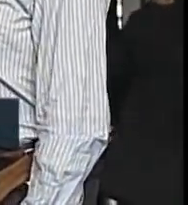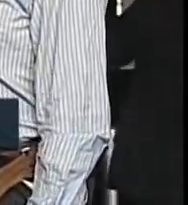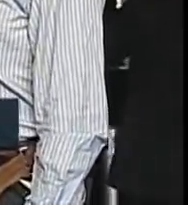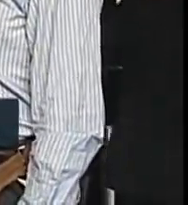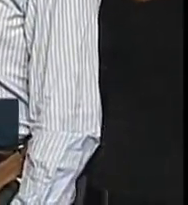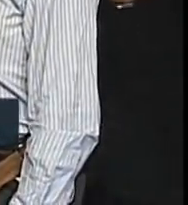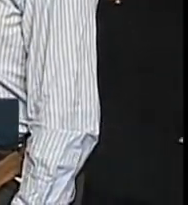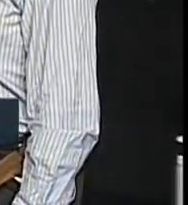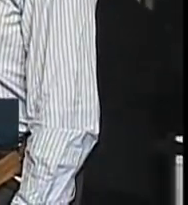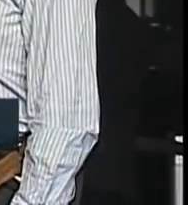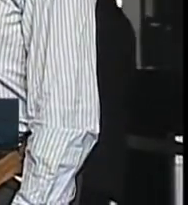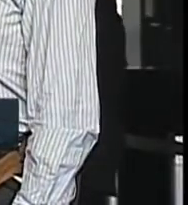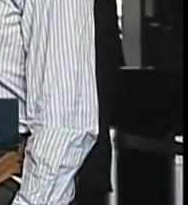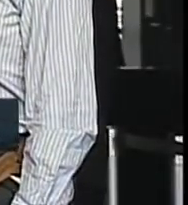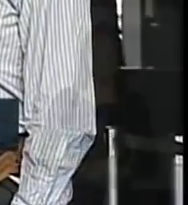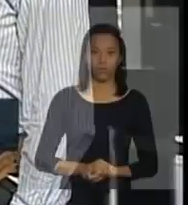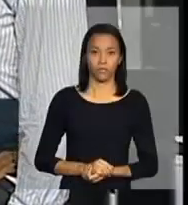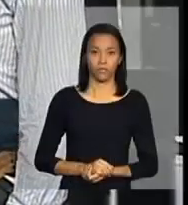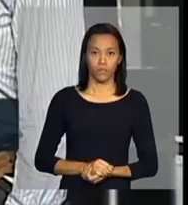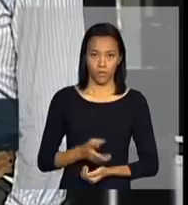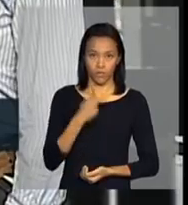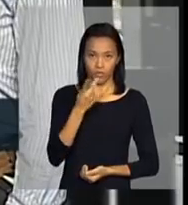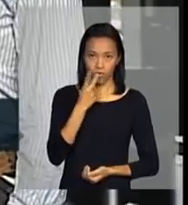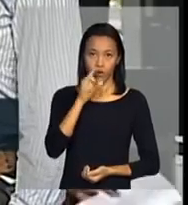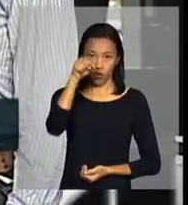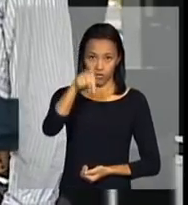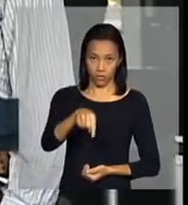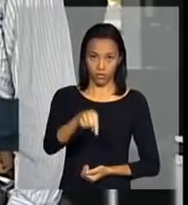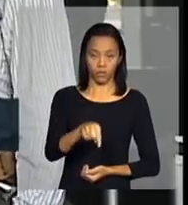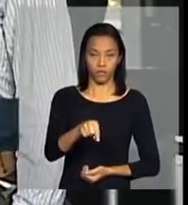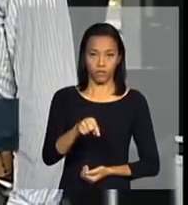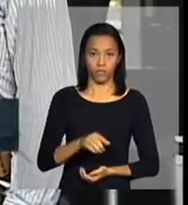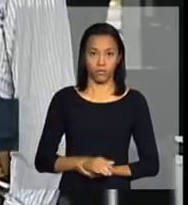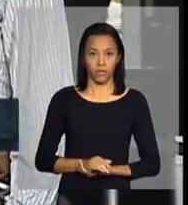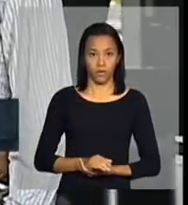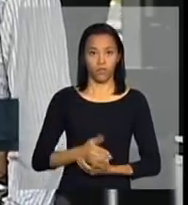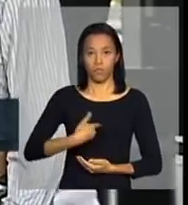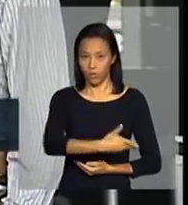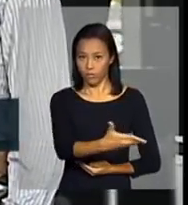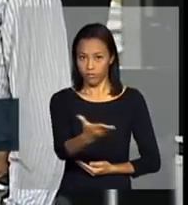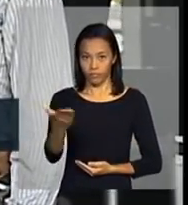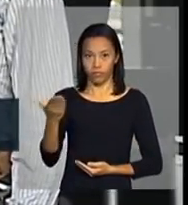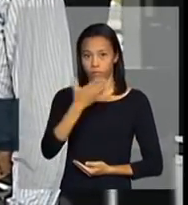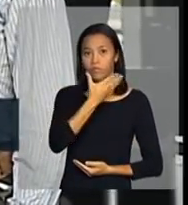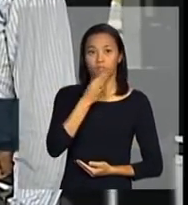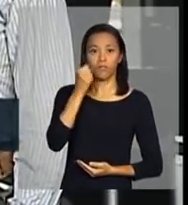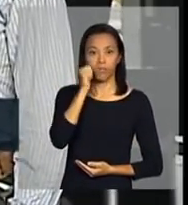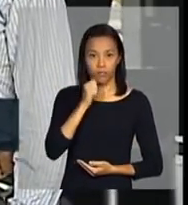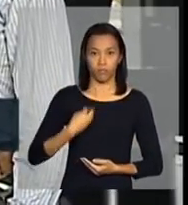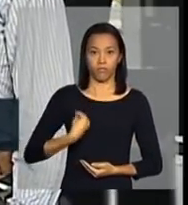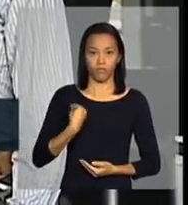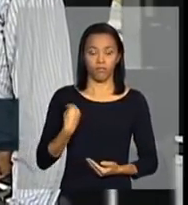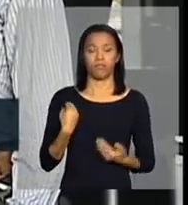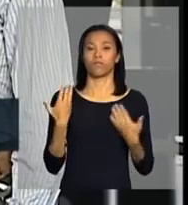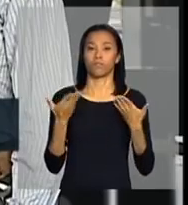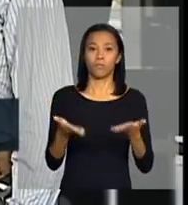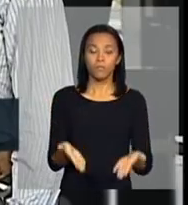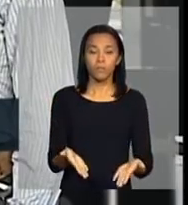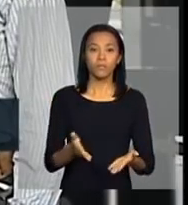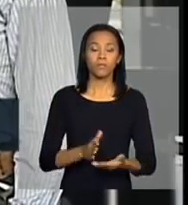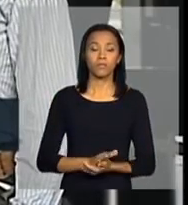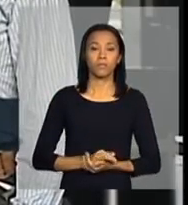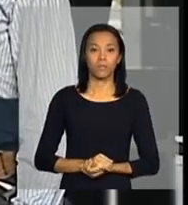Bom, o que eu vou dizer aqui para os senhores e as senhoras, acho que a